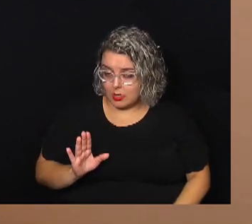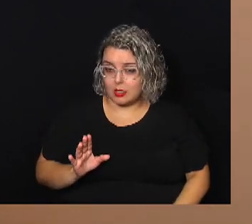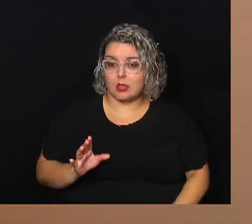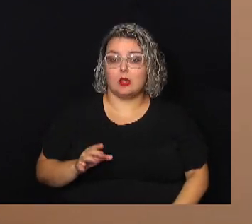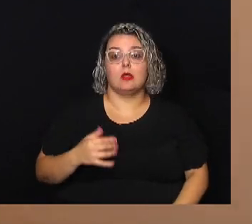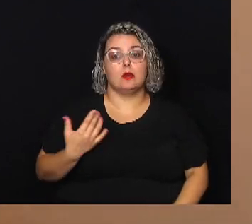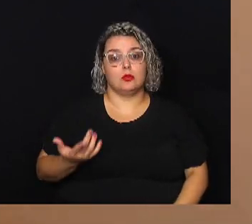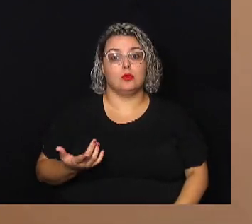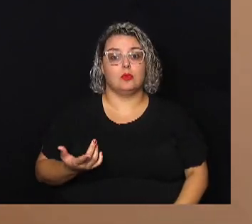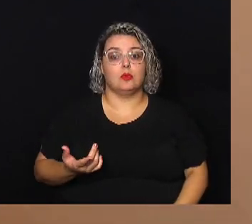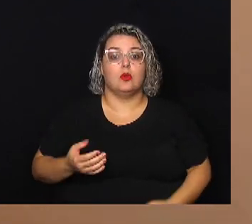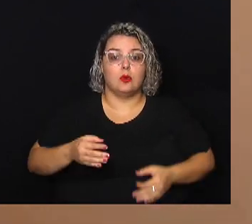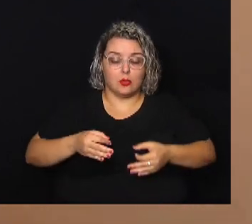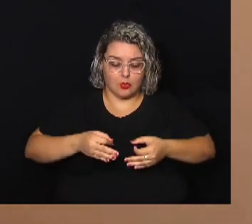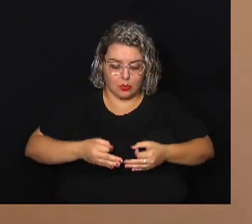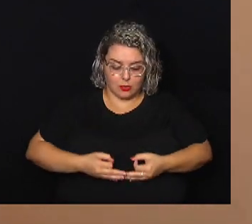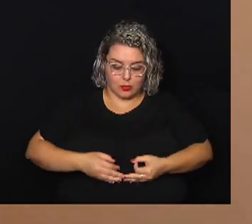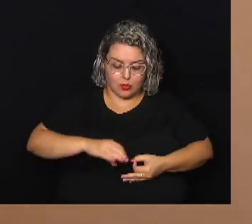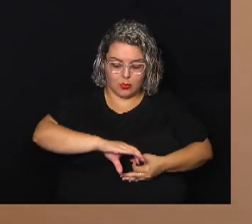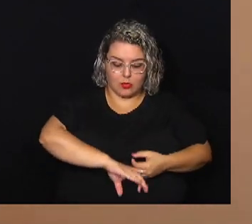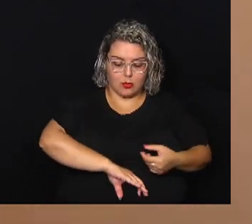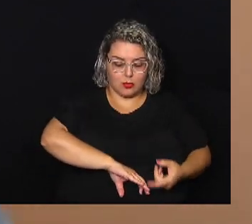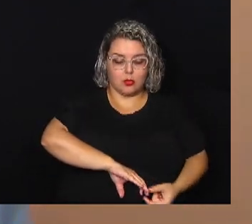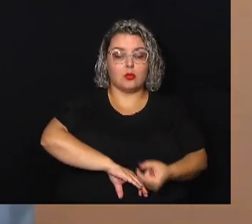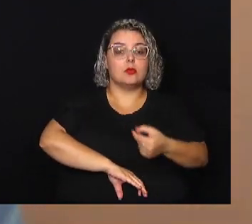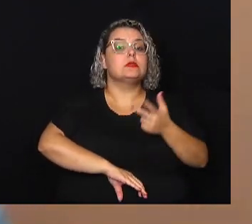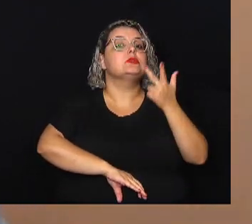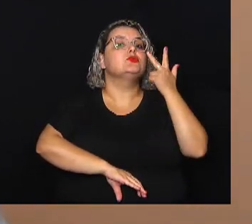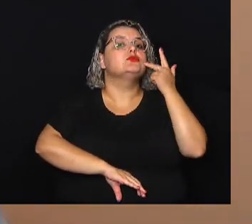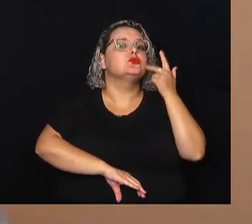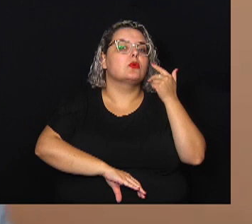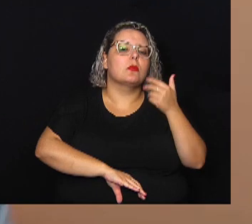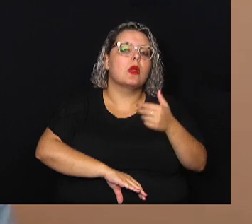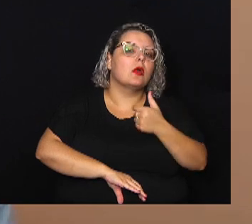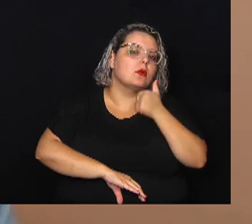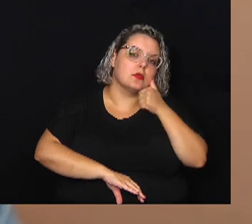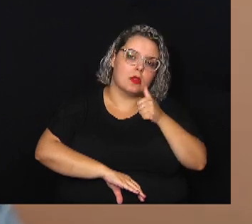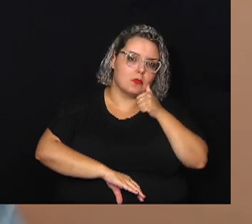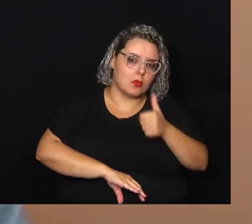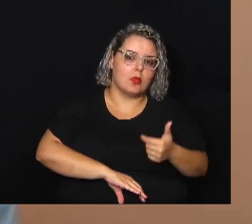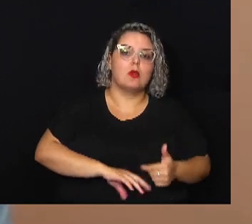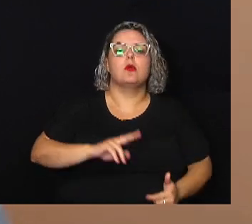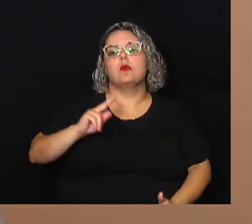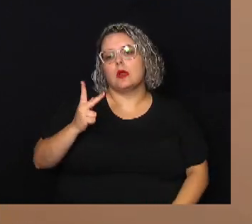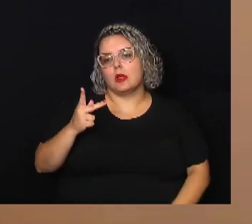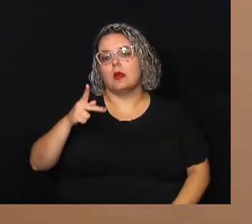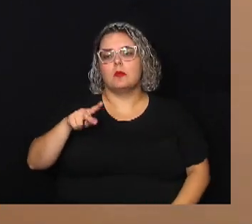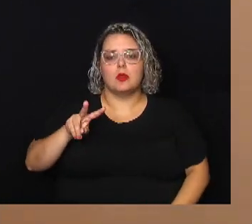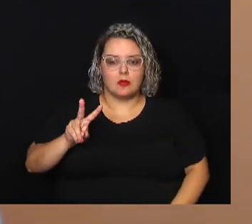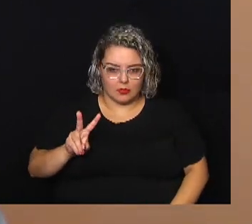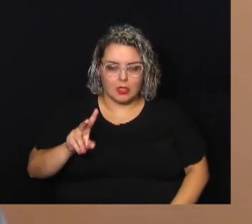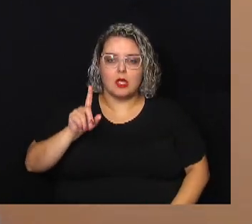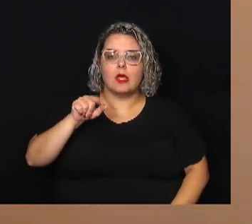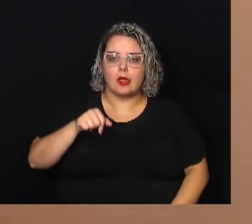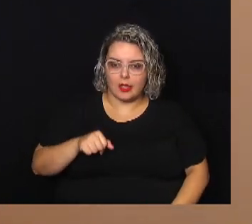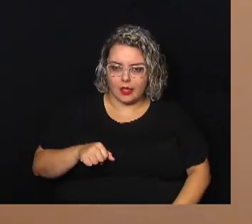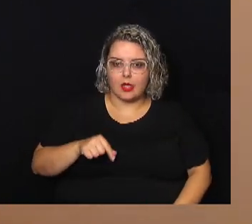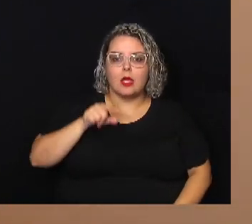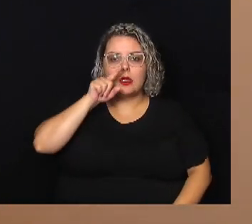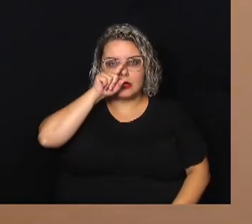de colo de útero seja comum na mulher, e nós sabemos que o HPV ele é fator de risco também com o